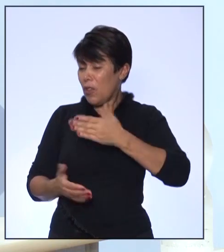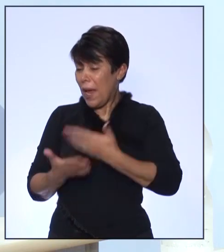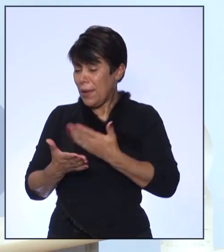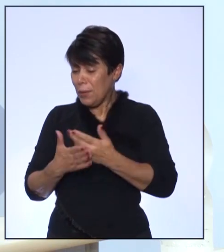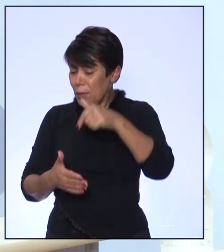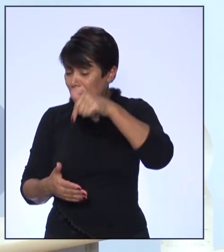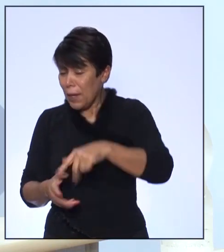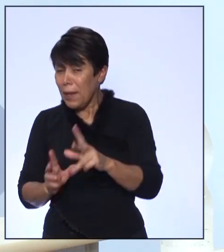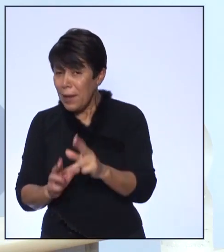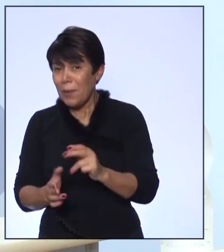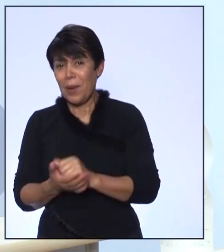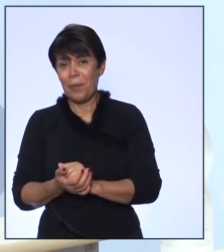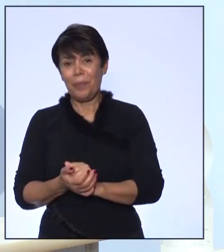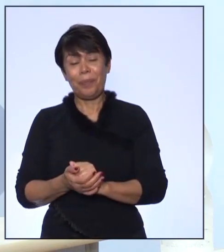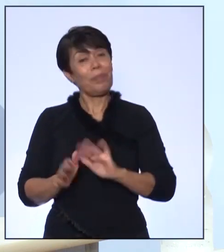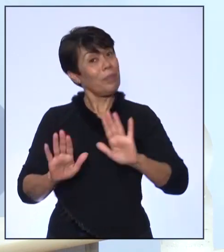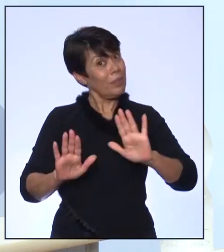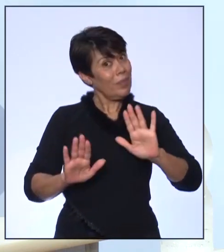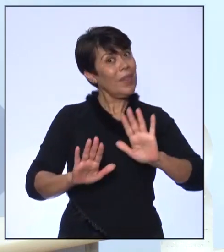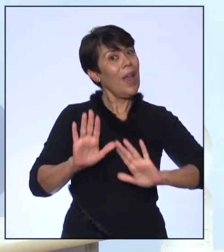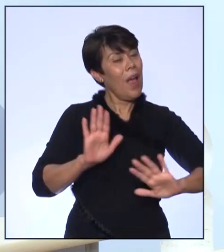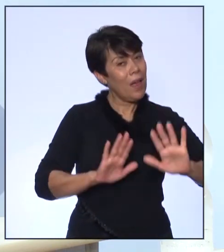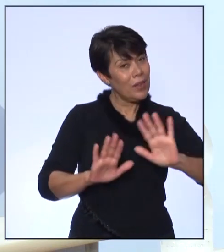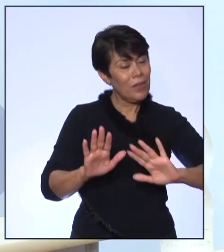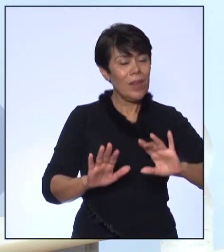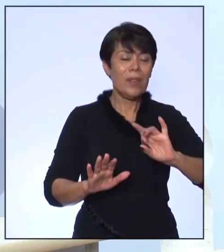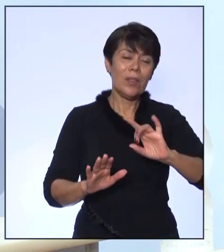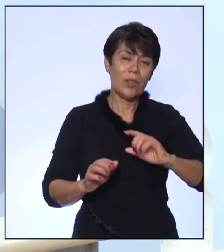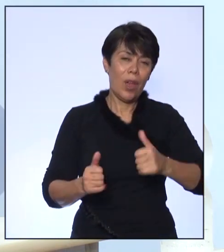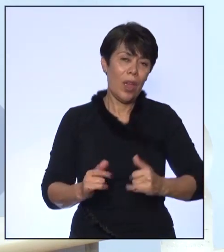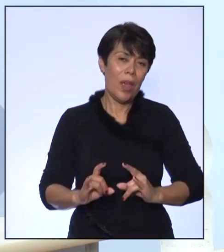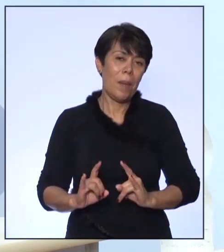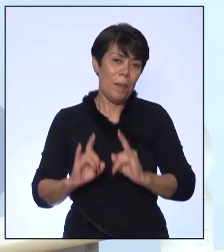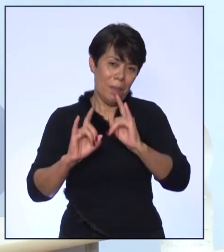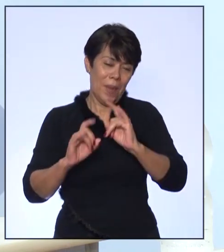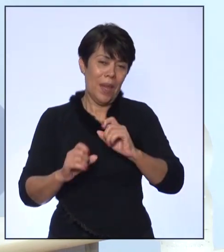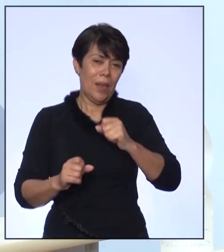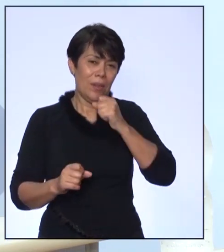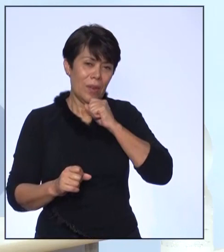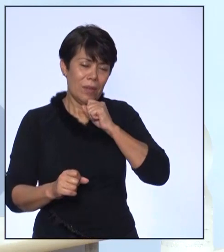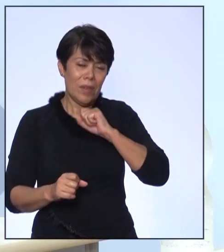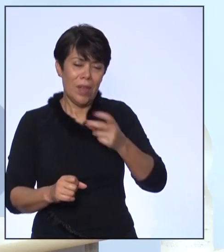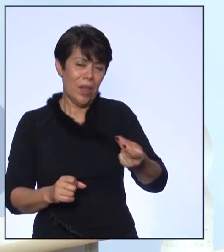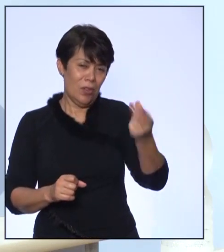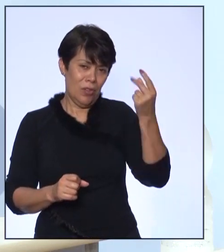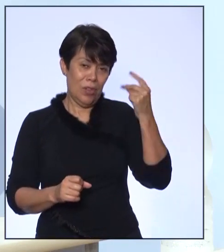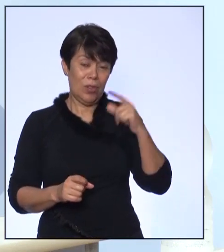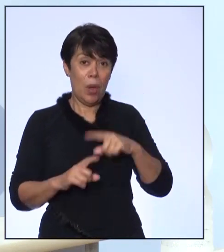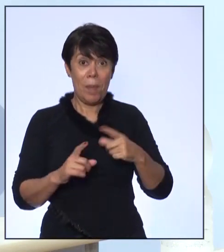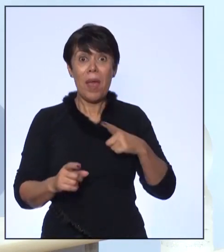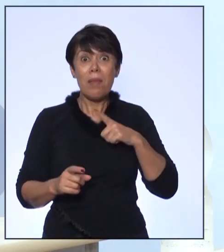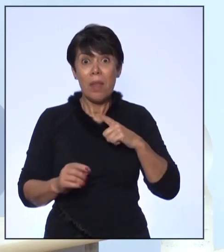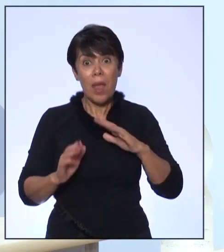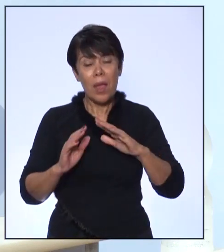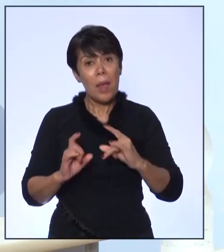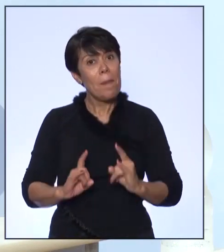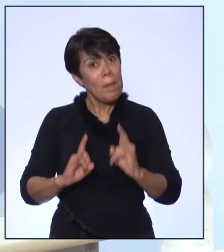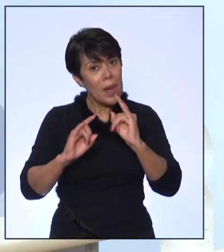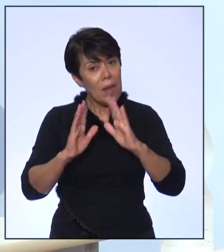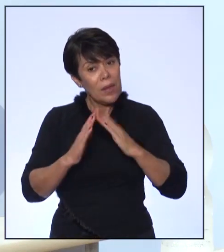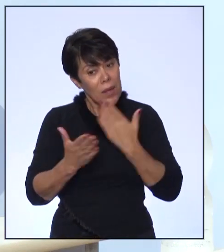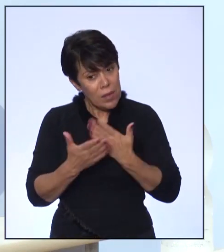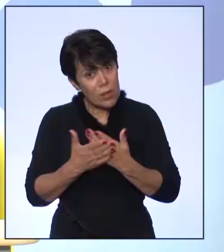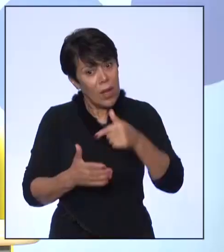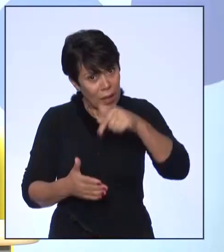patrimônio histórico, né? Às vezes ela só é antiga mesmo, mas tem escola, muitas escolas em São Paulo que são patrimônio, tá certo,